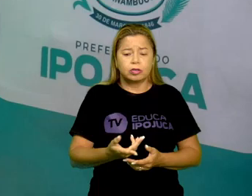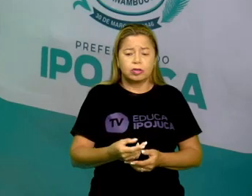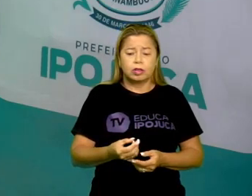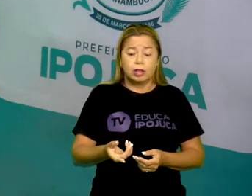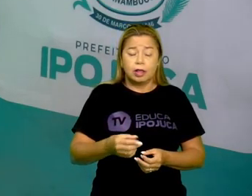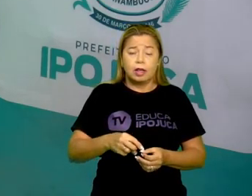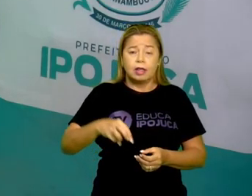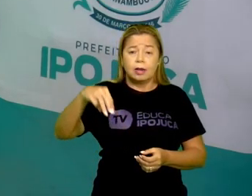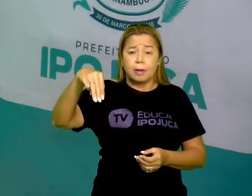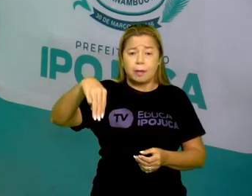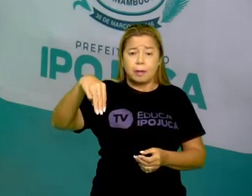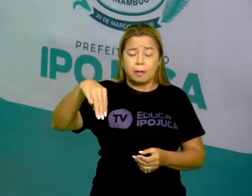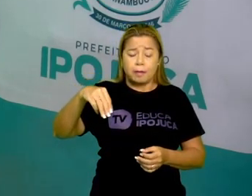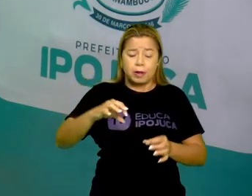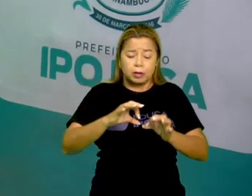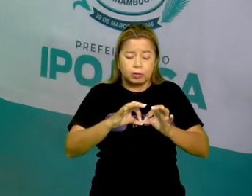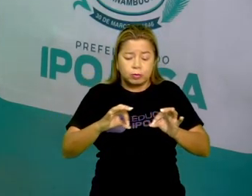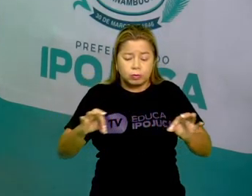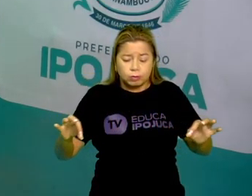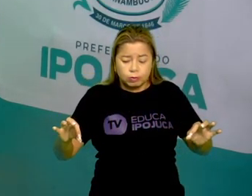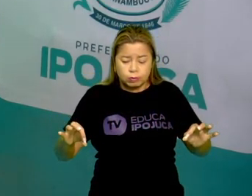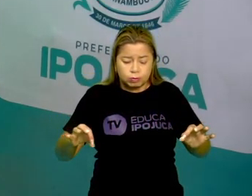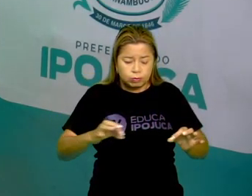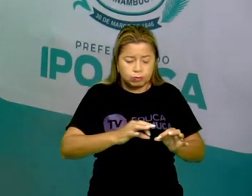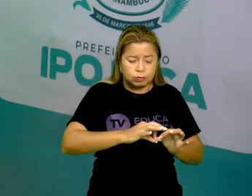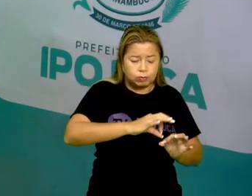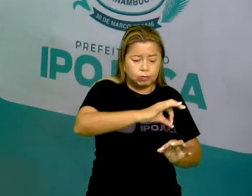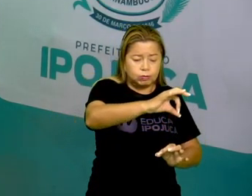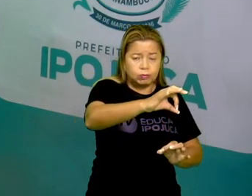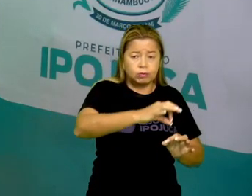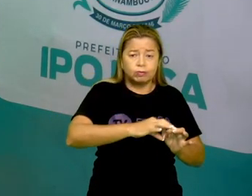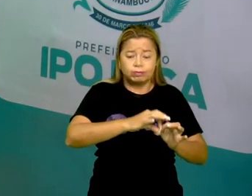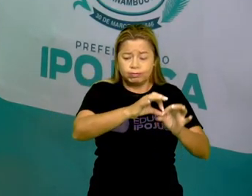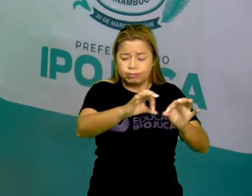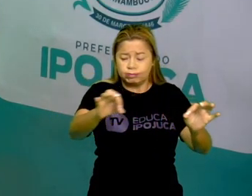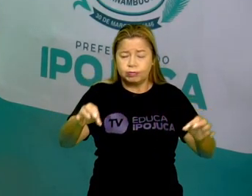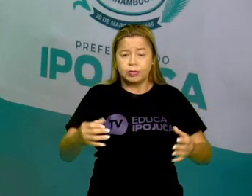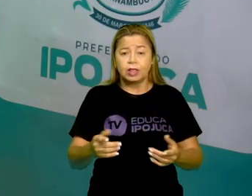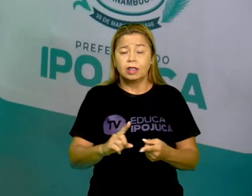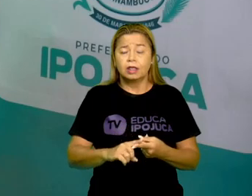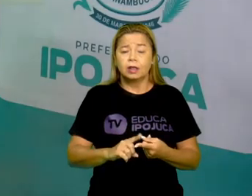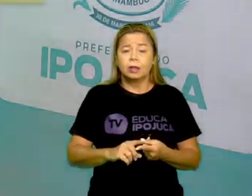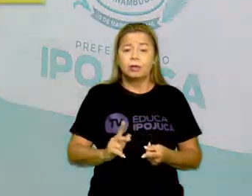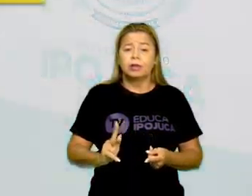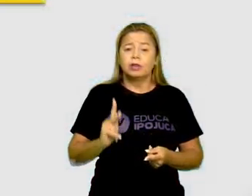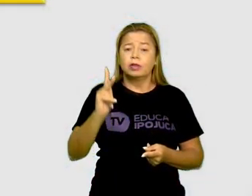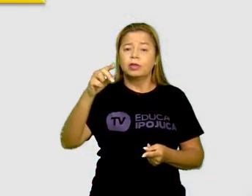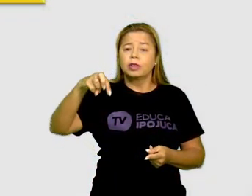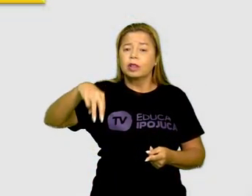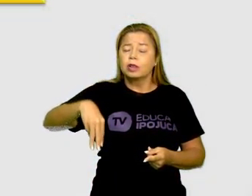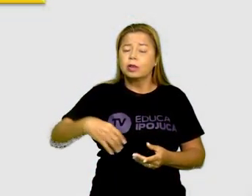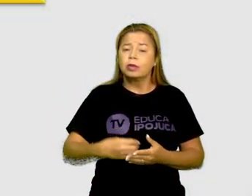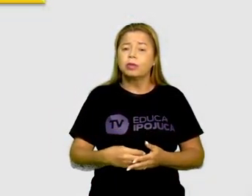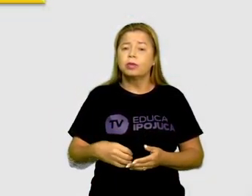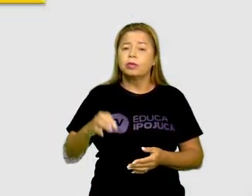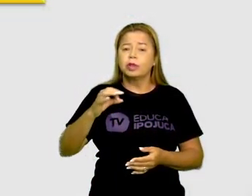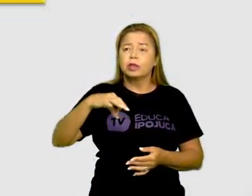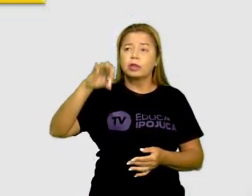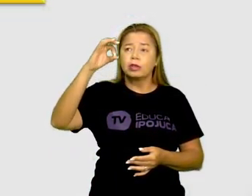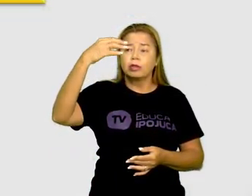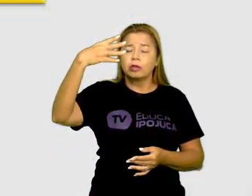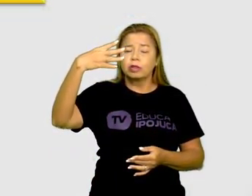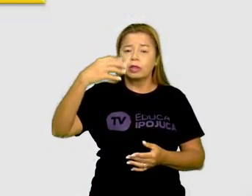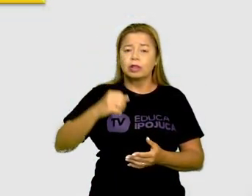metro quadrado, que é a unidade padrão, mas também temos o quilômetro quadrado, o centímetro quadrado, o